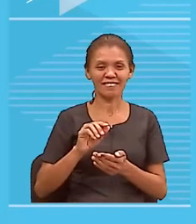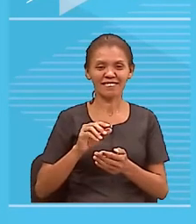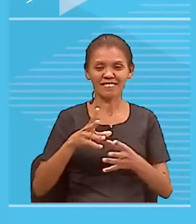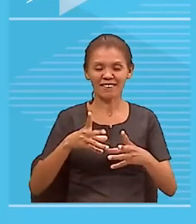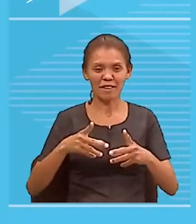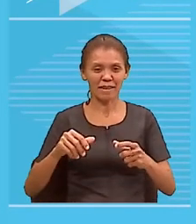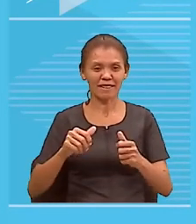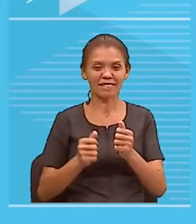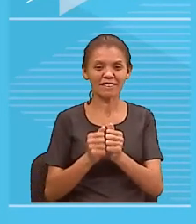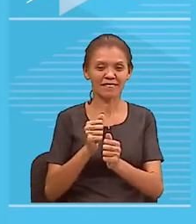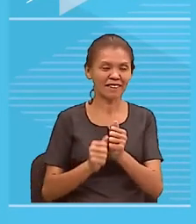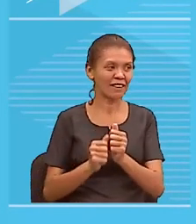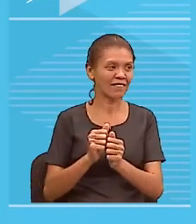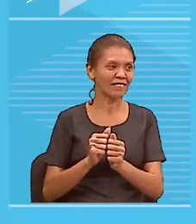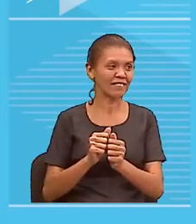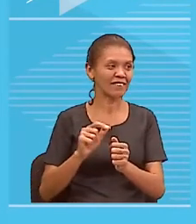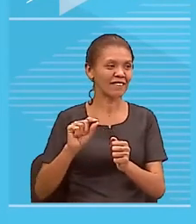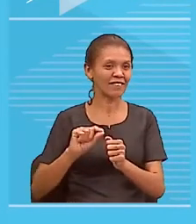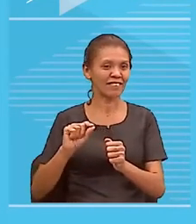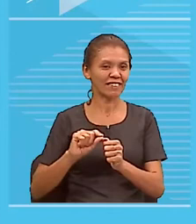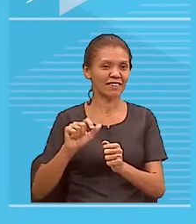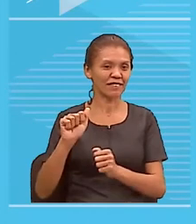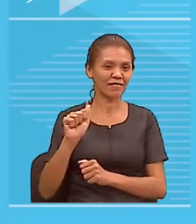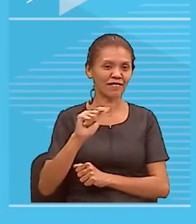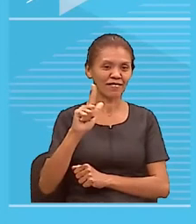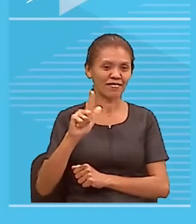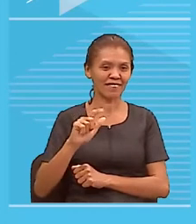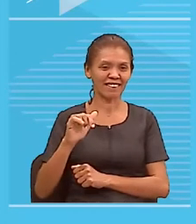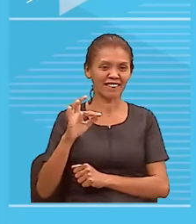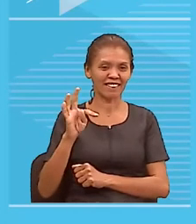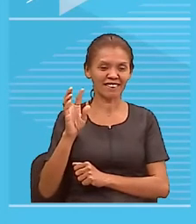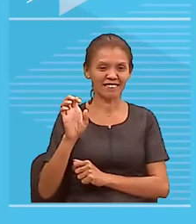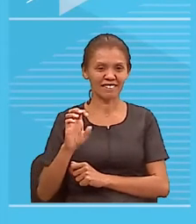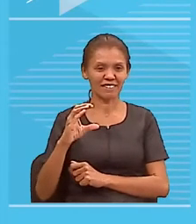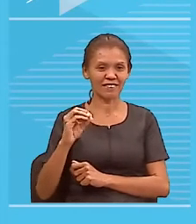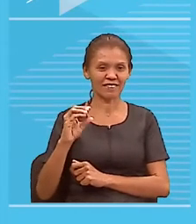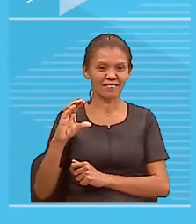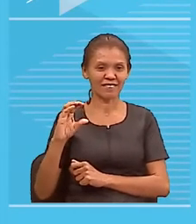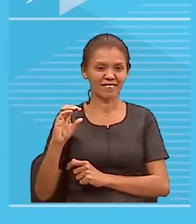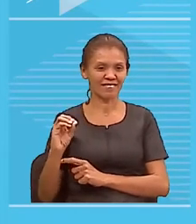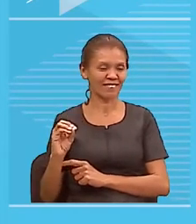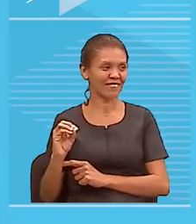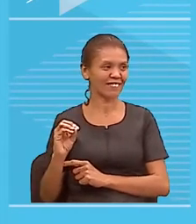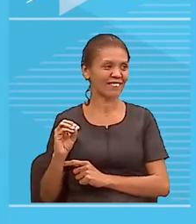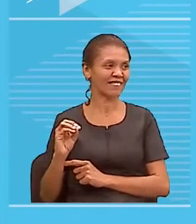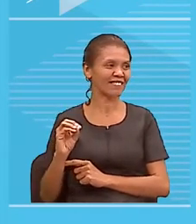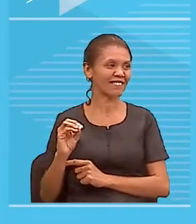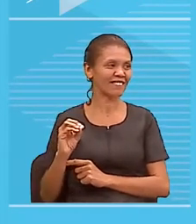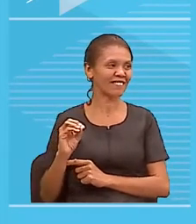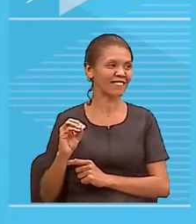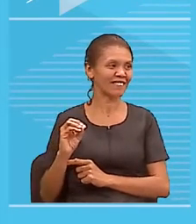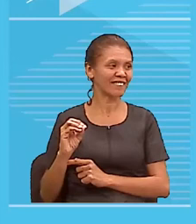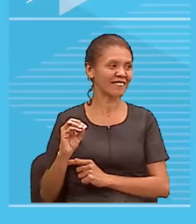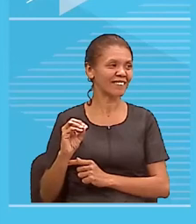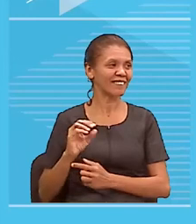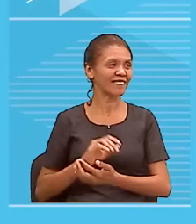já comeu guarde Até de coco tanto gosta de coco ama né pois faz um cuscuz de